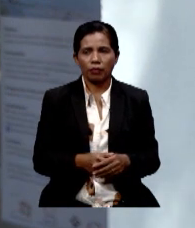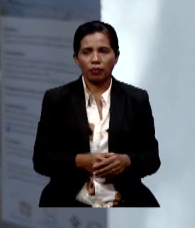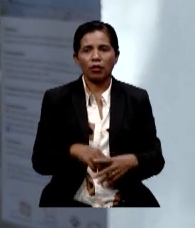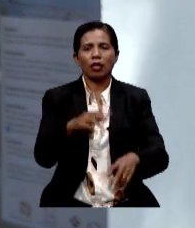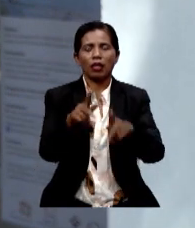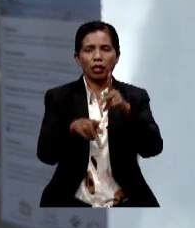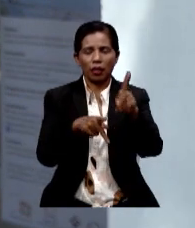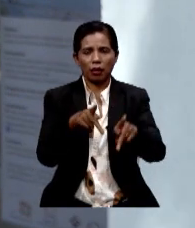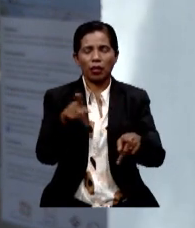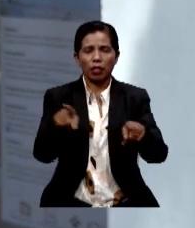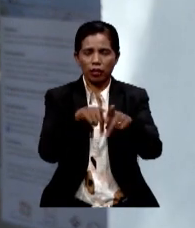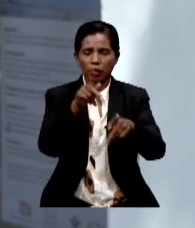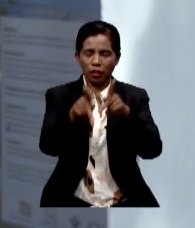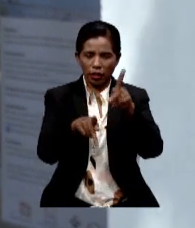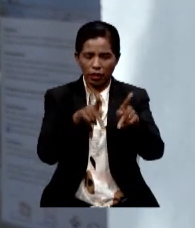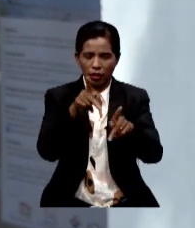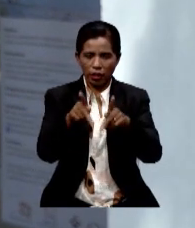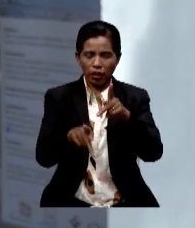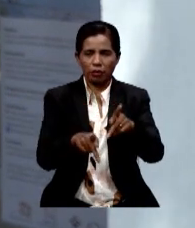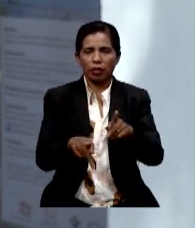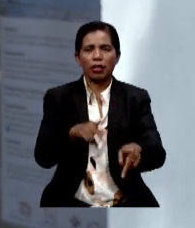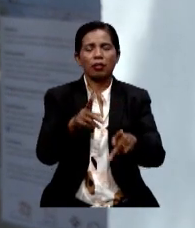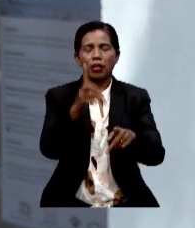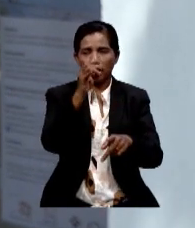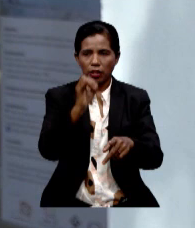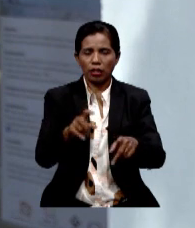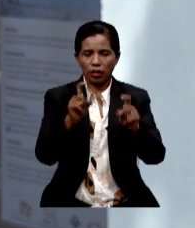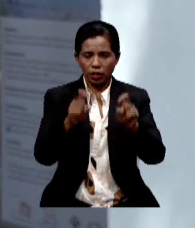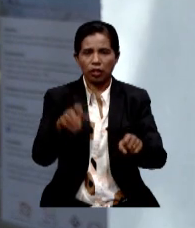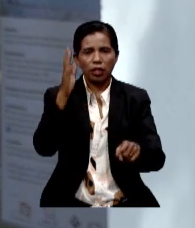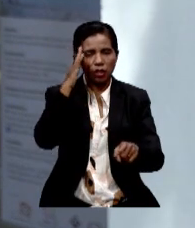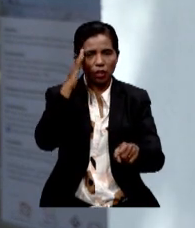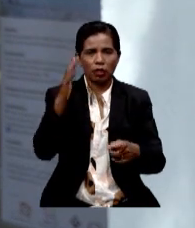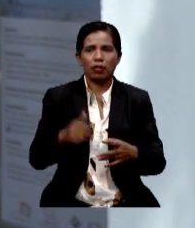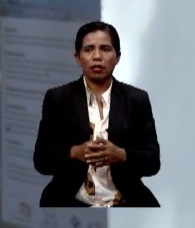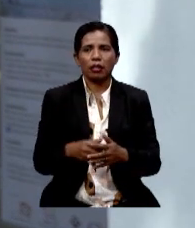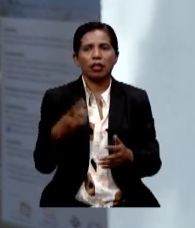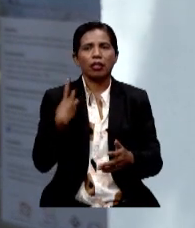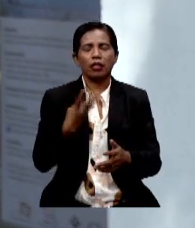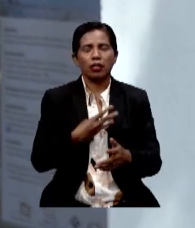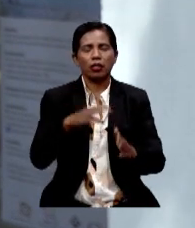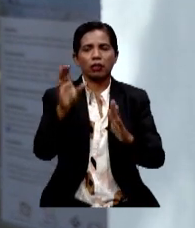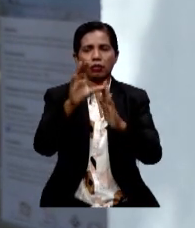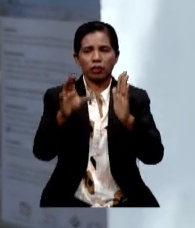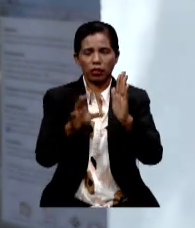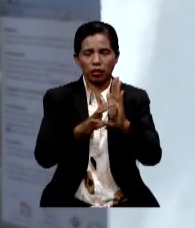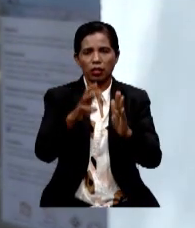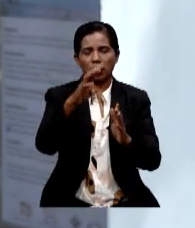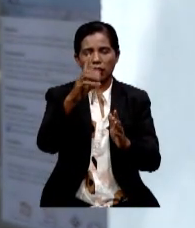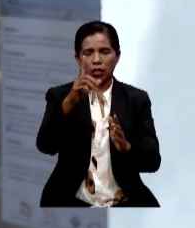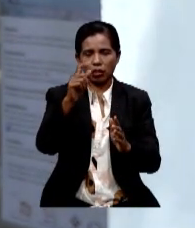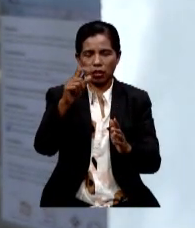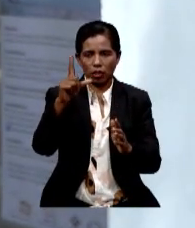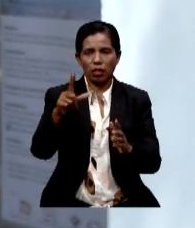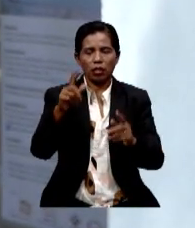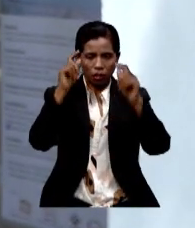sidadau nudar sidadau ga komunidade hedili tengah tene itani konstitusau republika demokratik timur